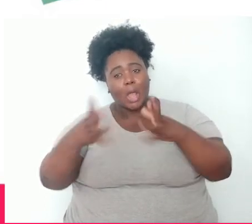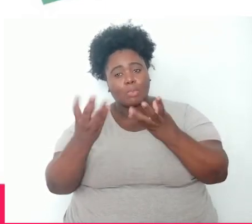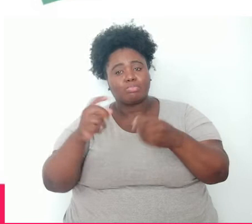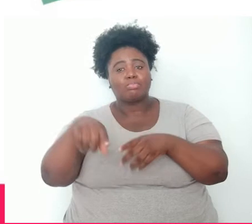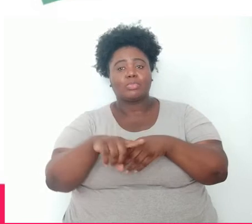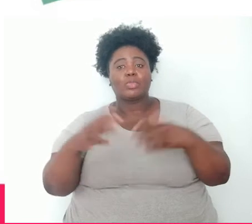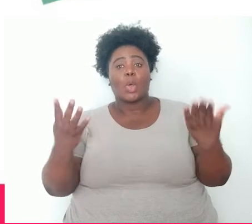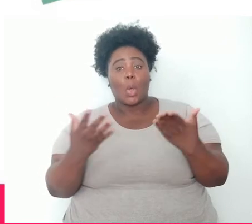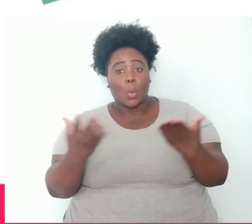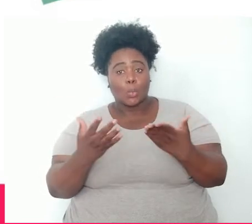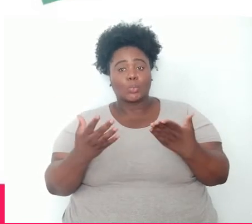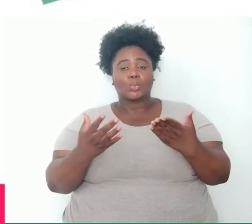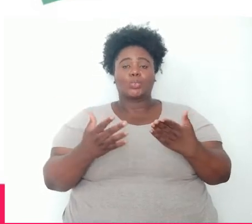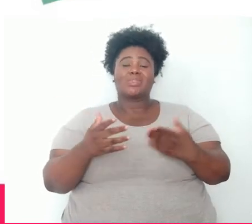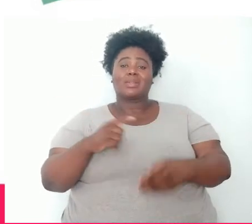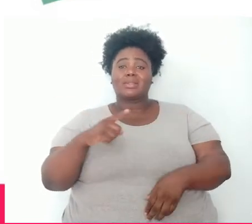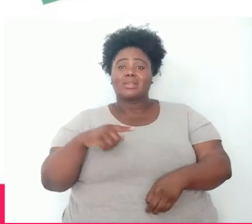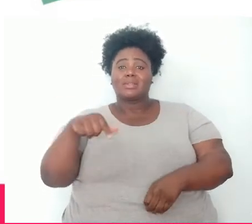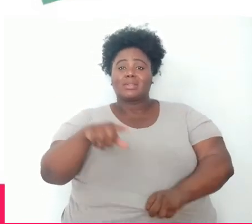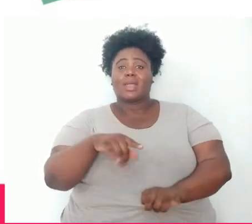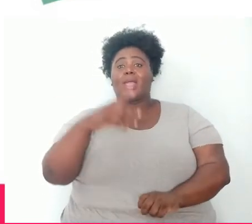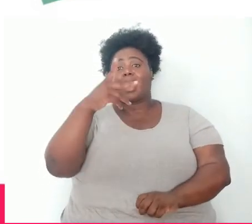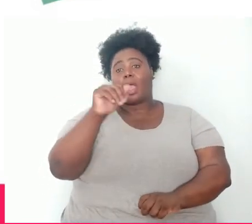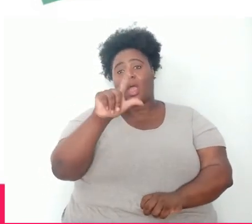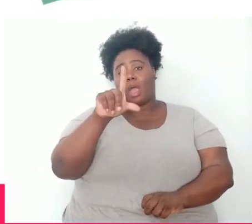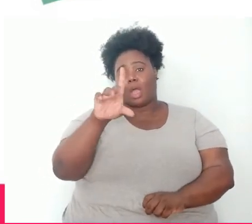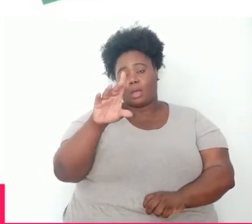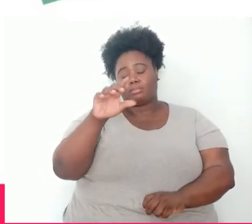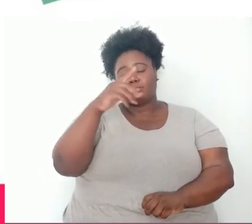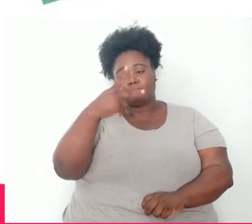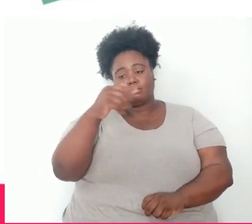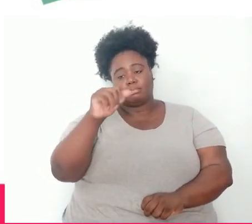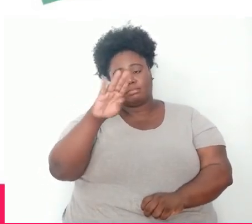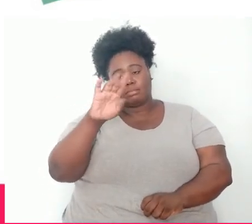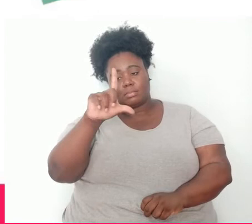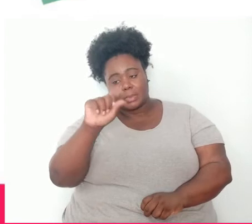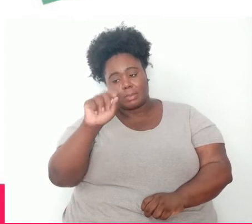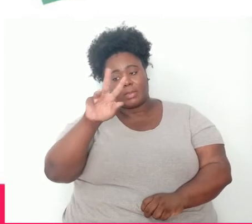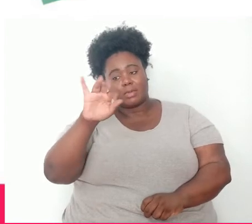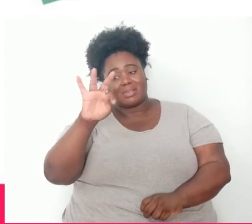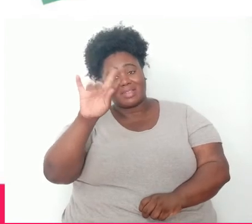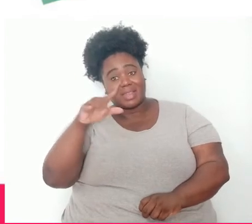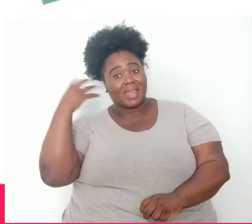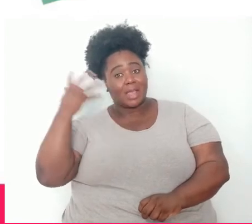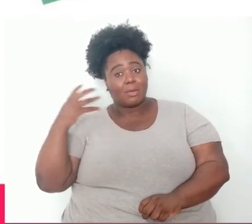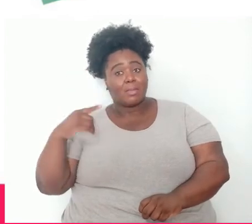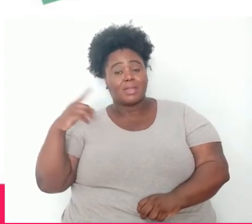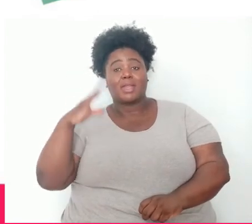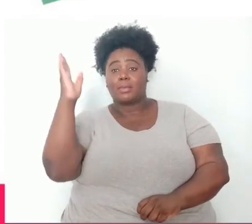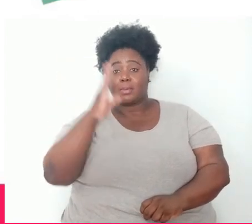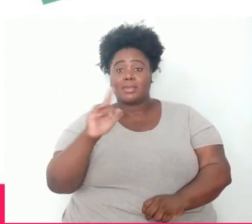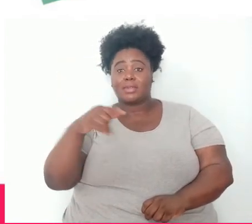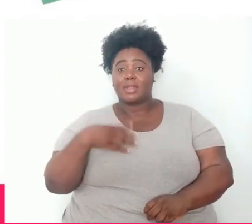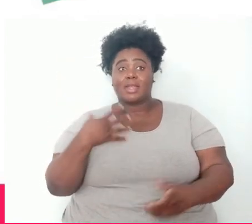toa hoje a gente tem nas mídias uma Pablo Vittar, que é uma drag brasileira que ganhou o mercado internacional.